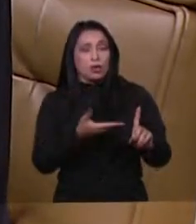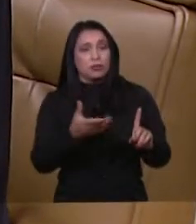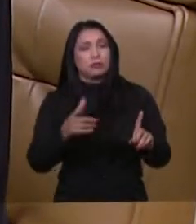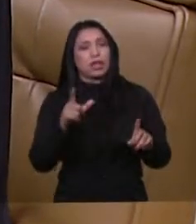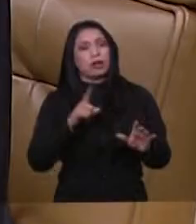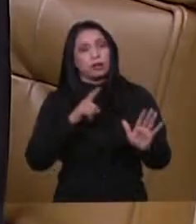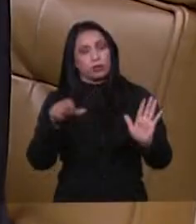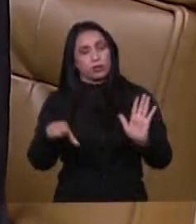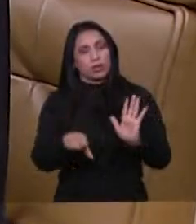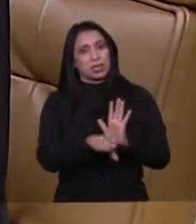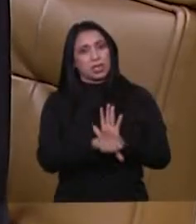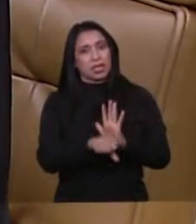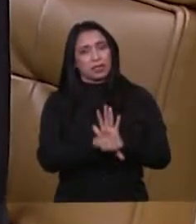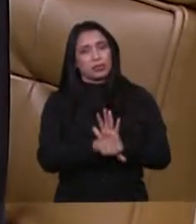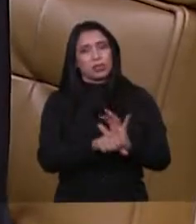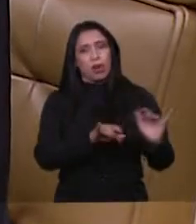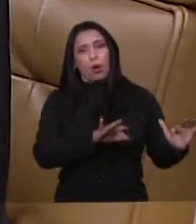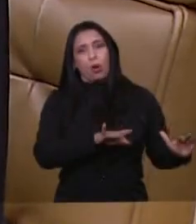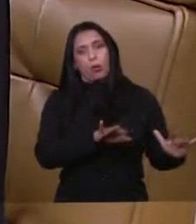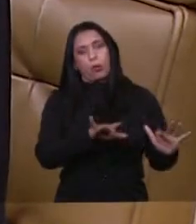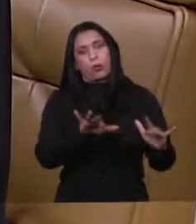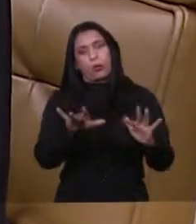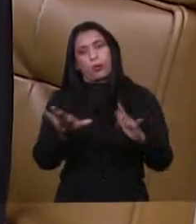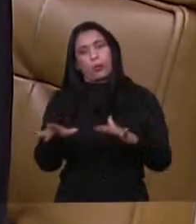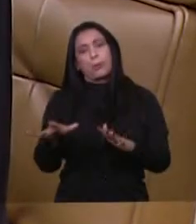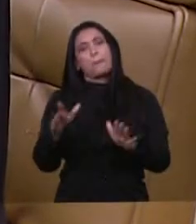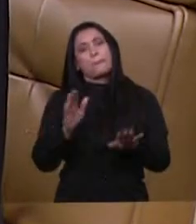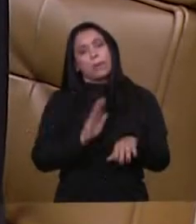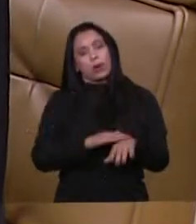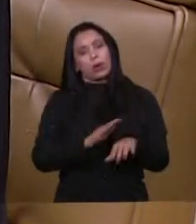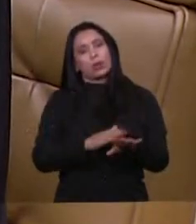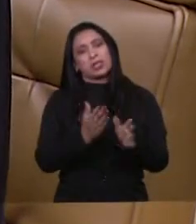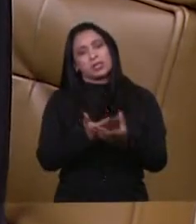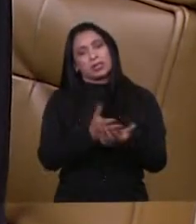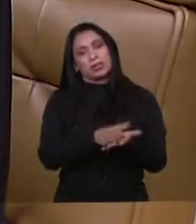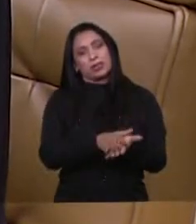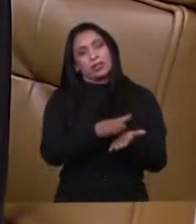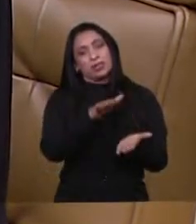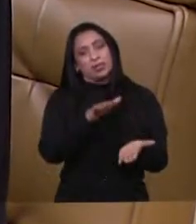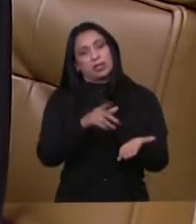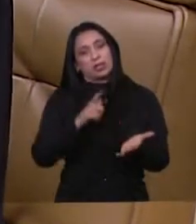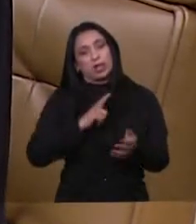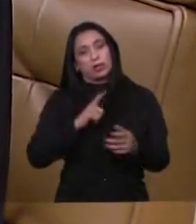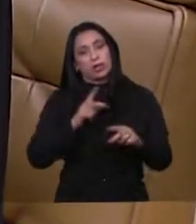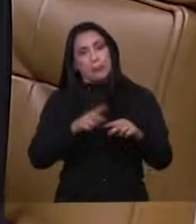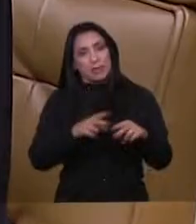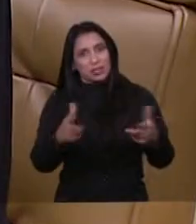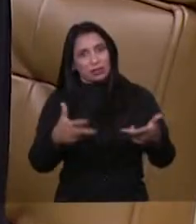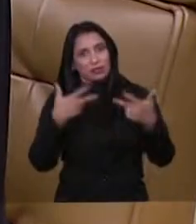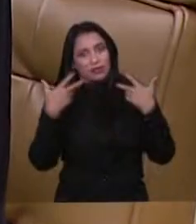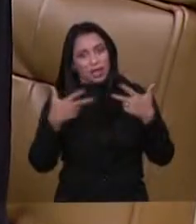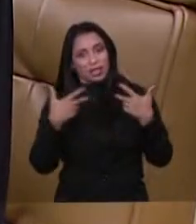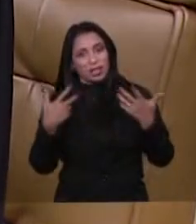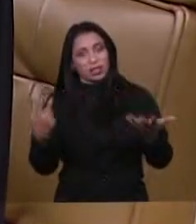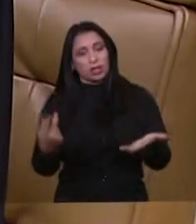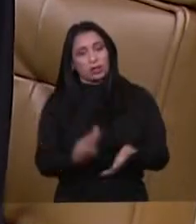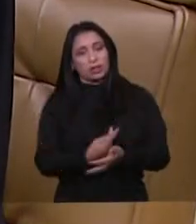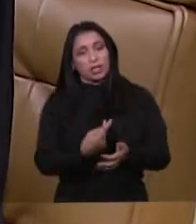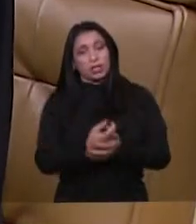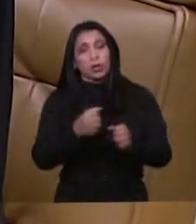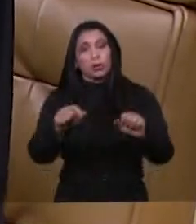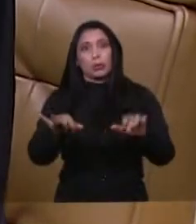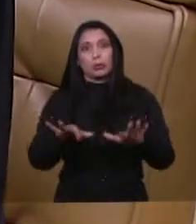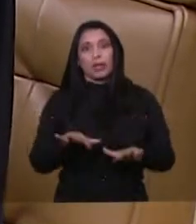dos delitos no cenário de multidão e tumulto é patente nos autos. Como já dito, sua prisão em flagrante se deu no plenário do Senado